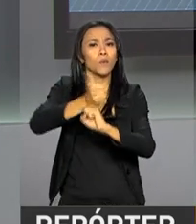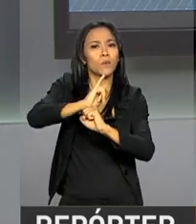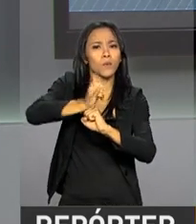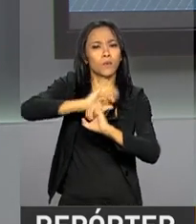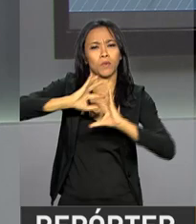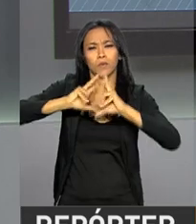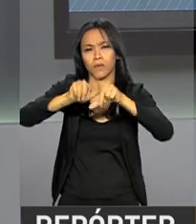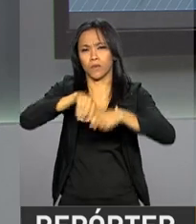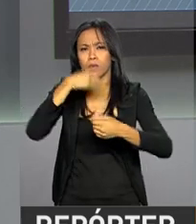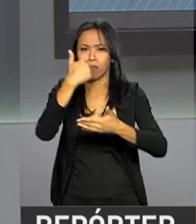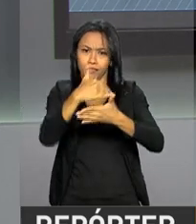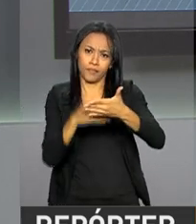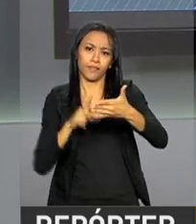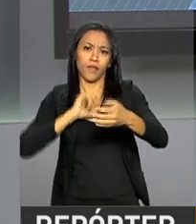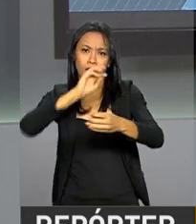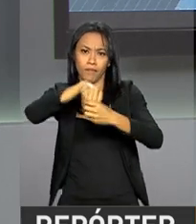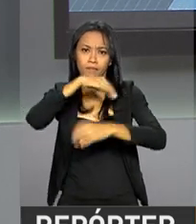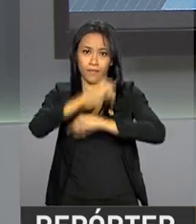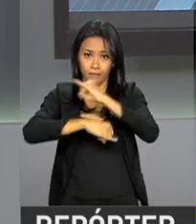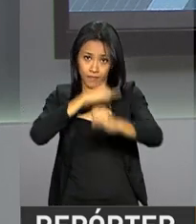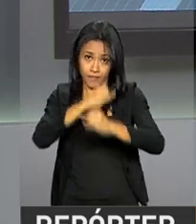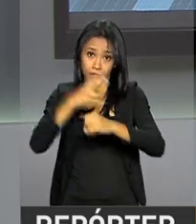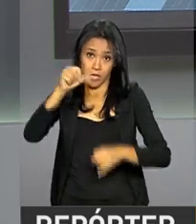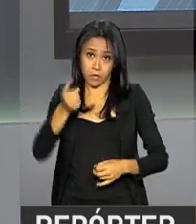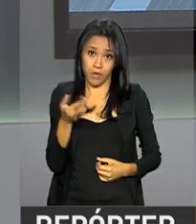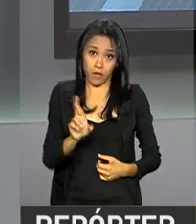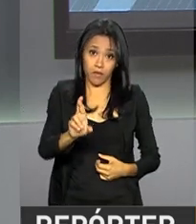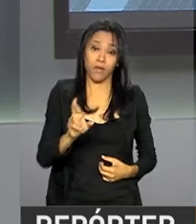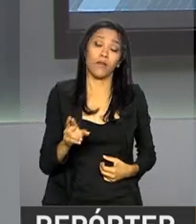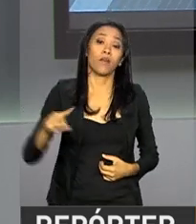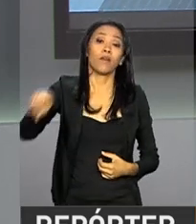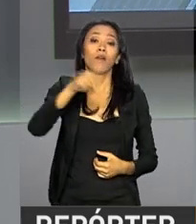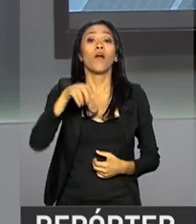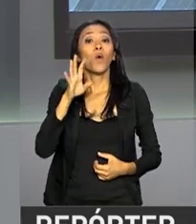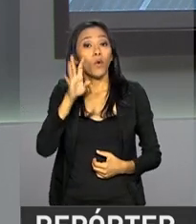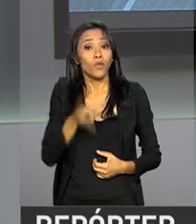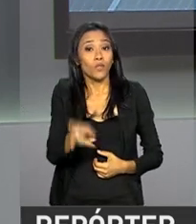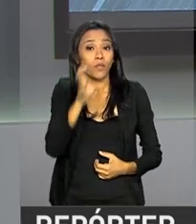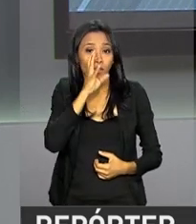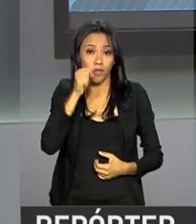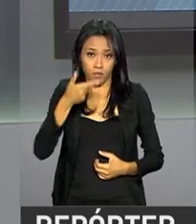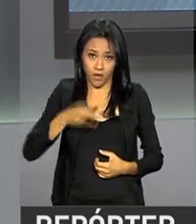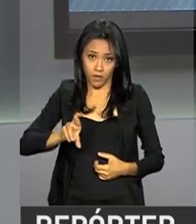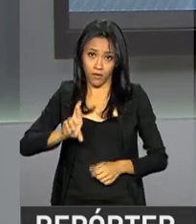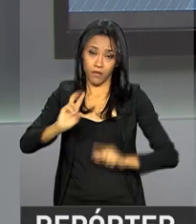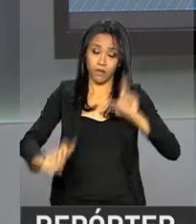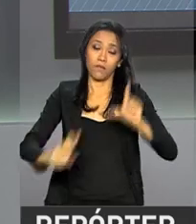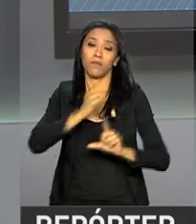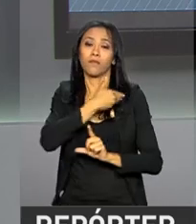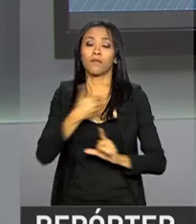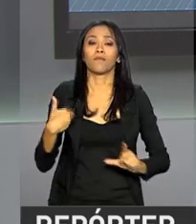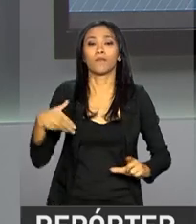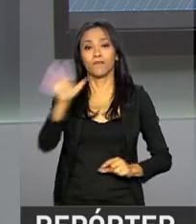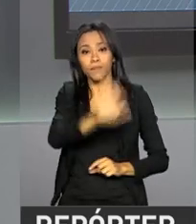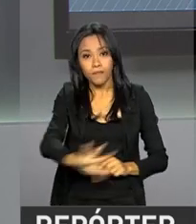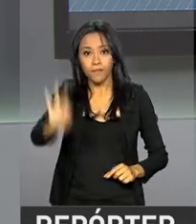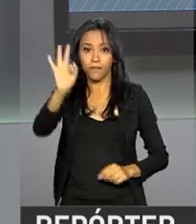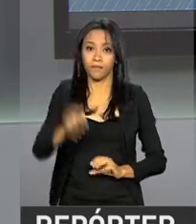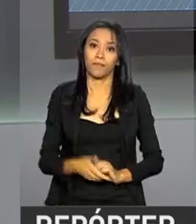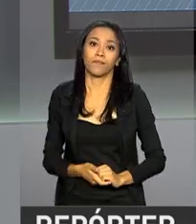toda a nossa programação também está na página da nbr na internet continue com a gente aqui na nbr a tv do governo